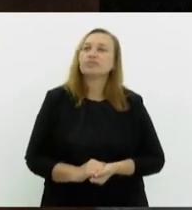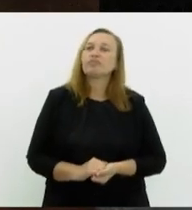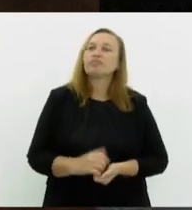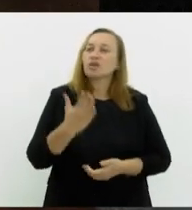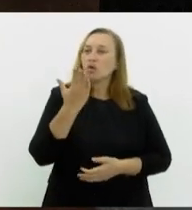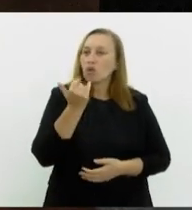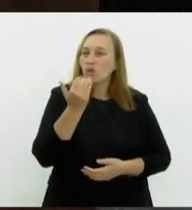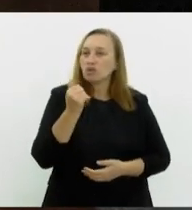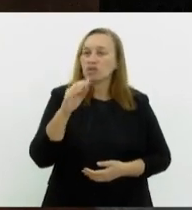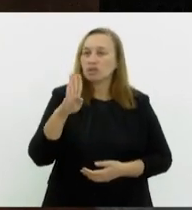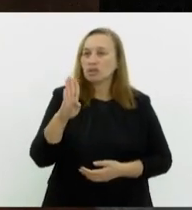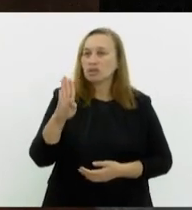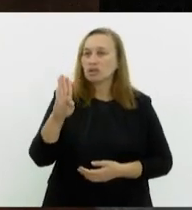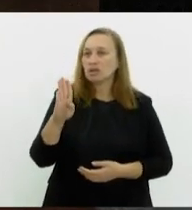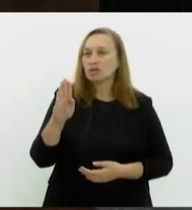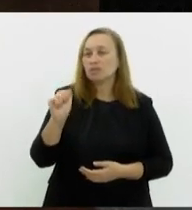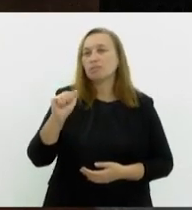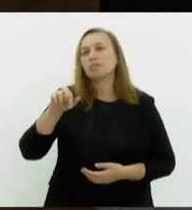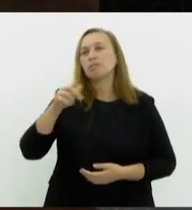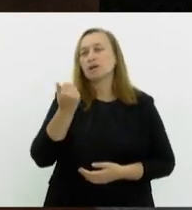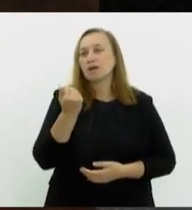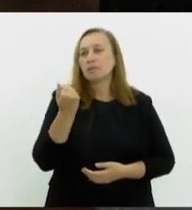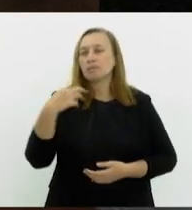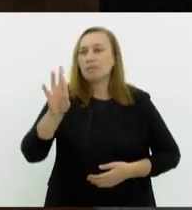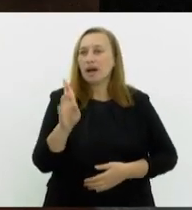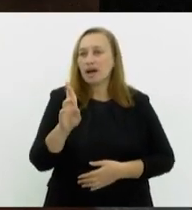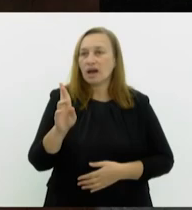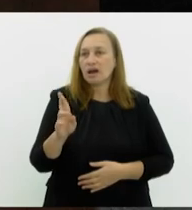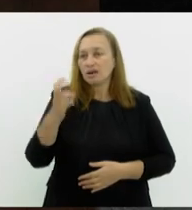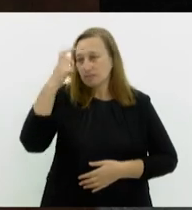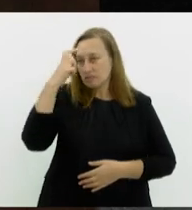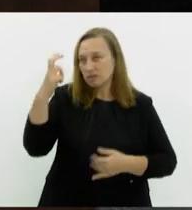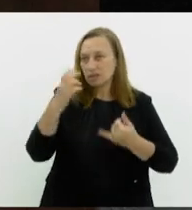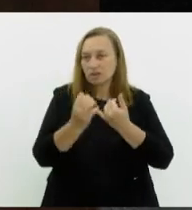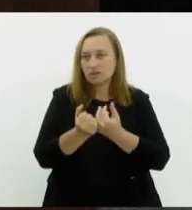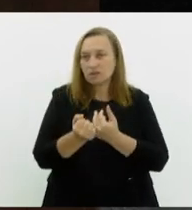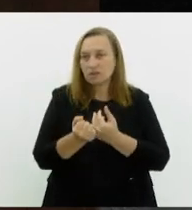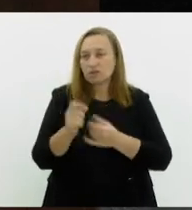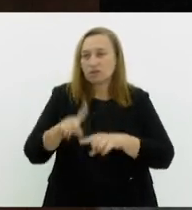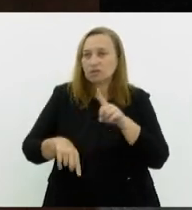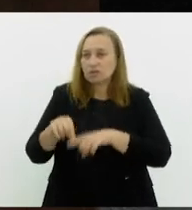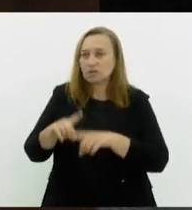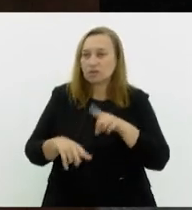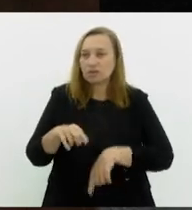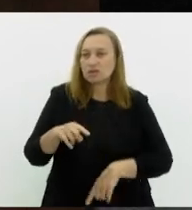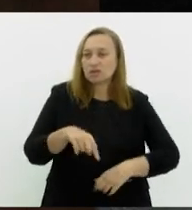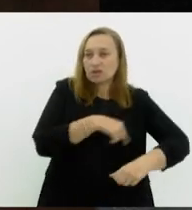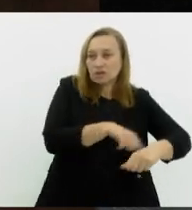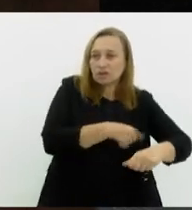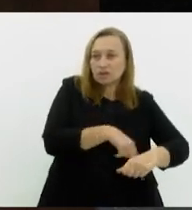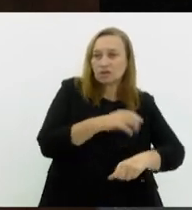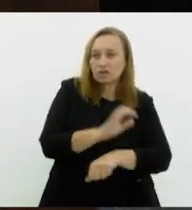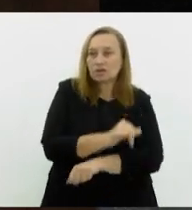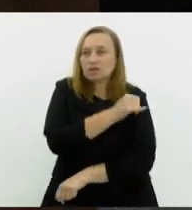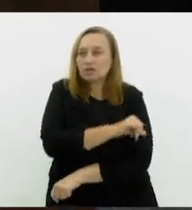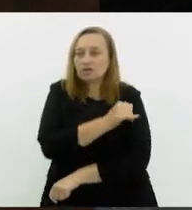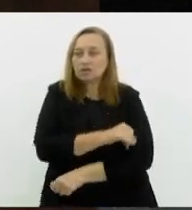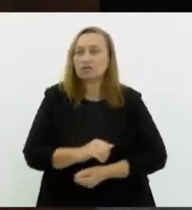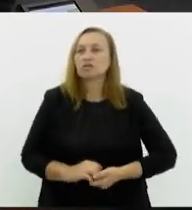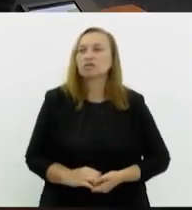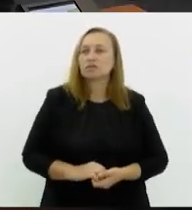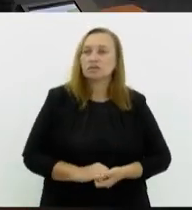comida de boteco é patrimônio imaterial, cultural e gastronômico do estado do Rio de Janeiro.